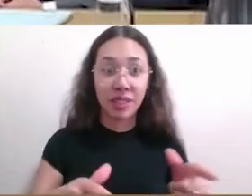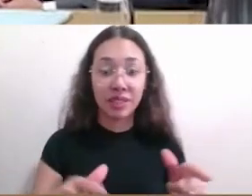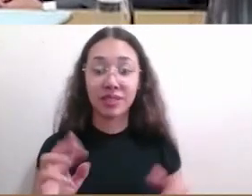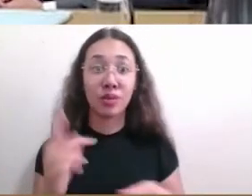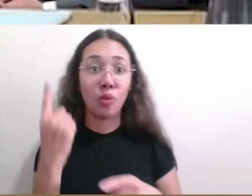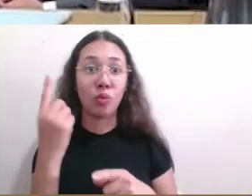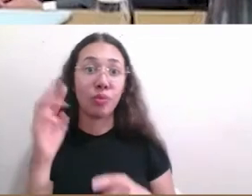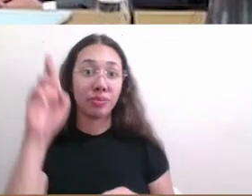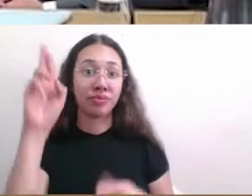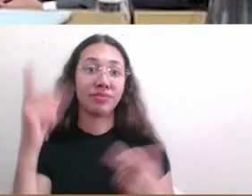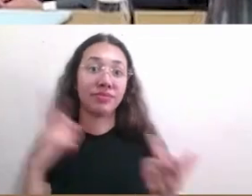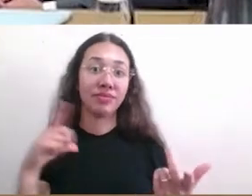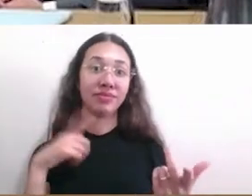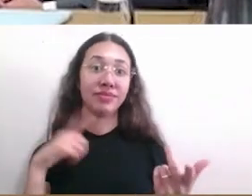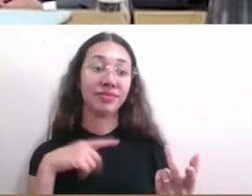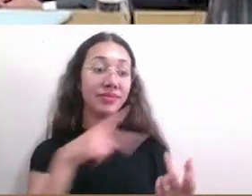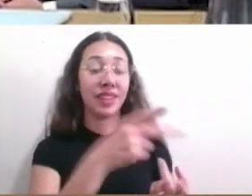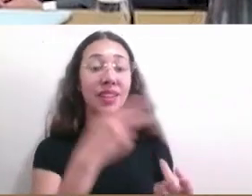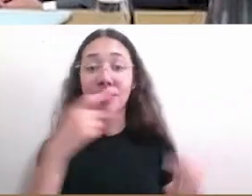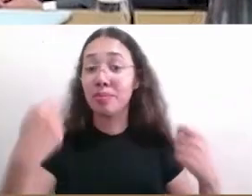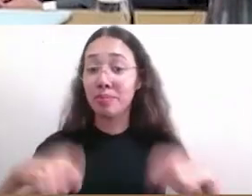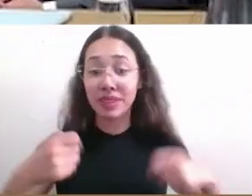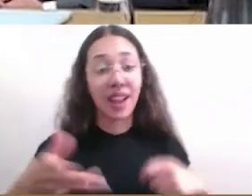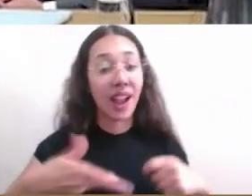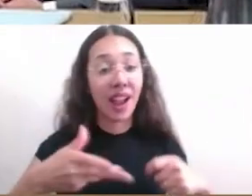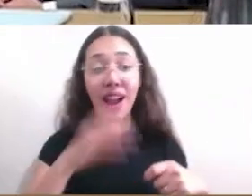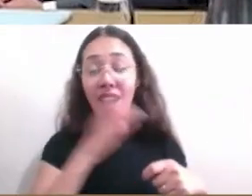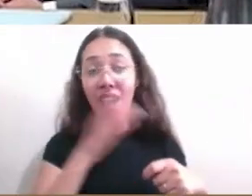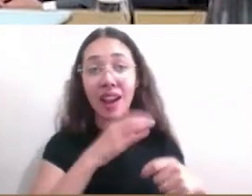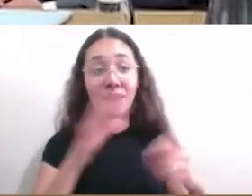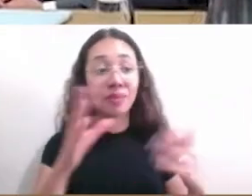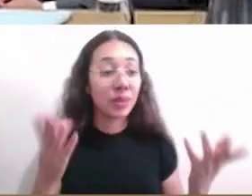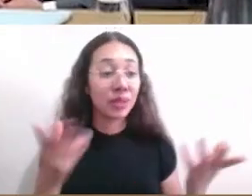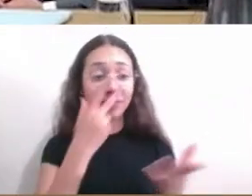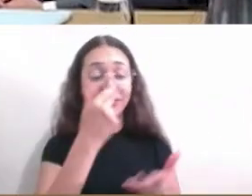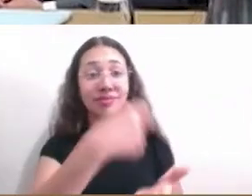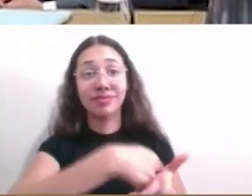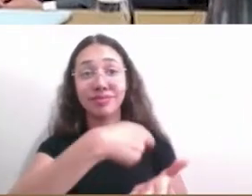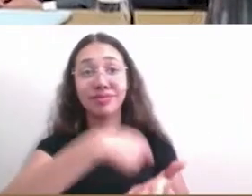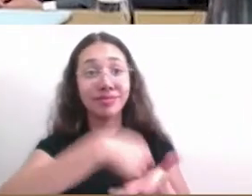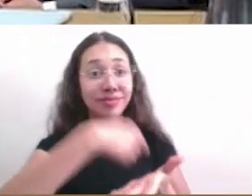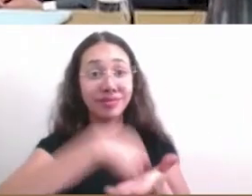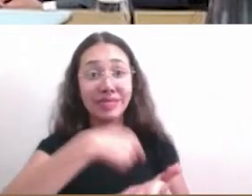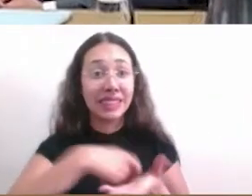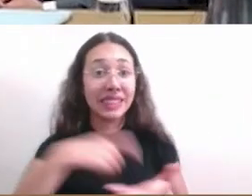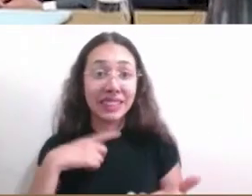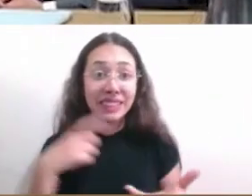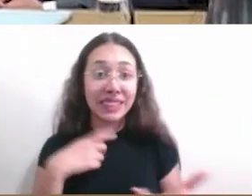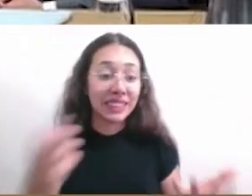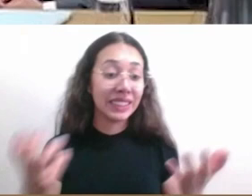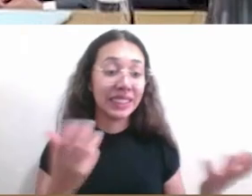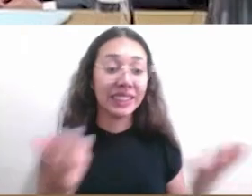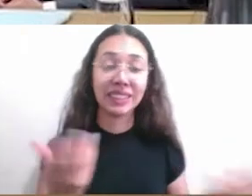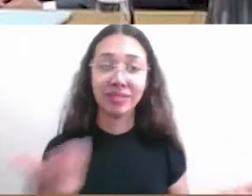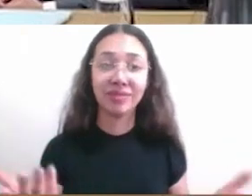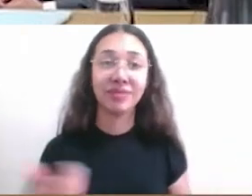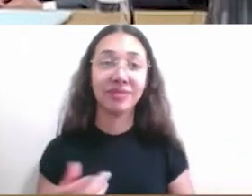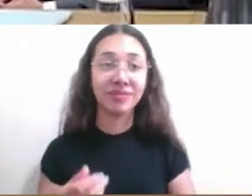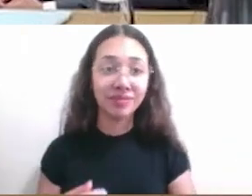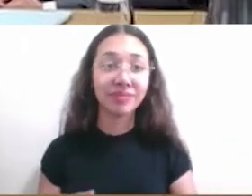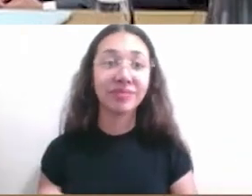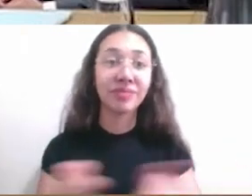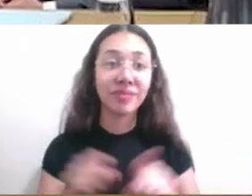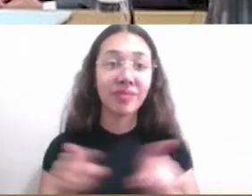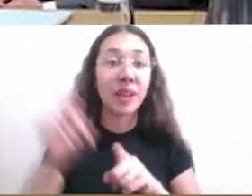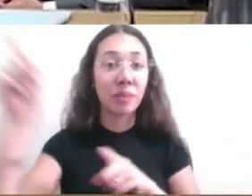mesmo. Mas nós estávamos descumprindo e sendo cobrados pelas corregedorias e pelas coordenadorias de JEF de Brasília para dizer, não,